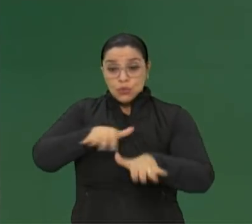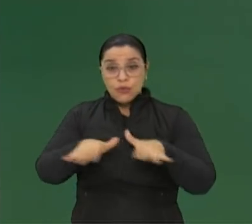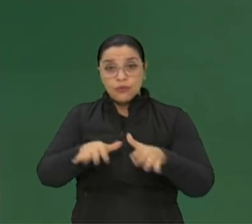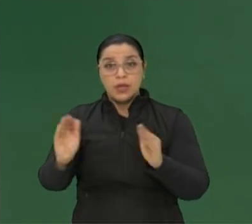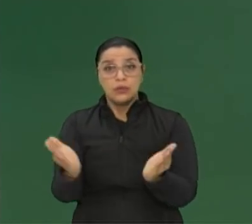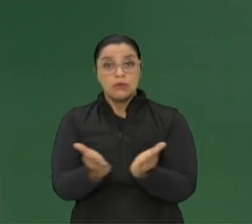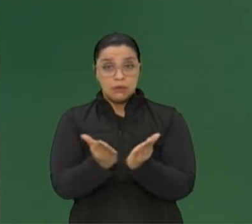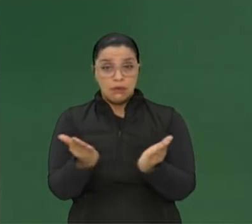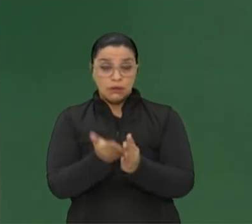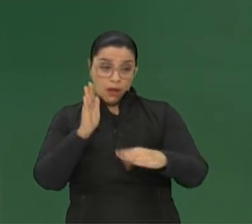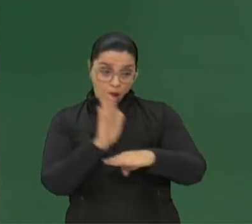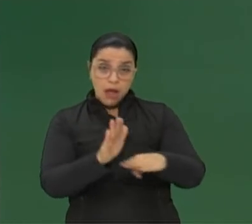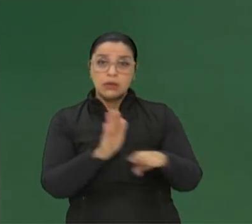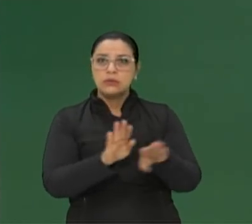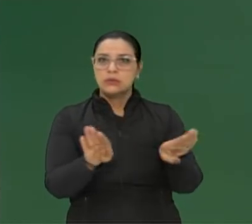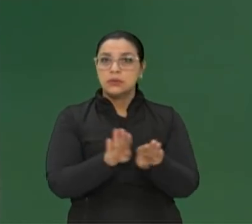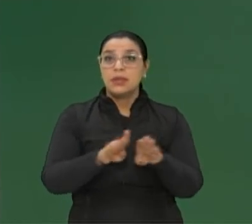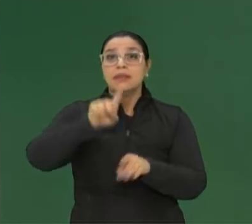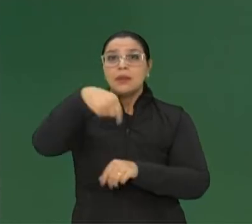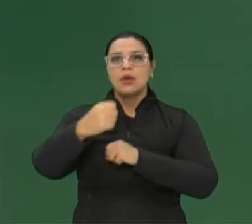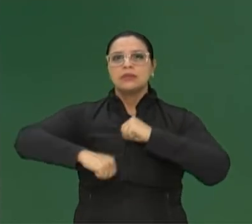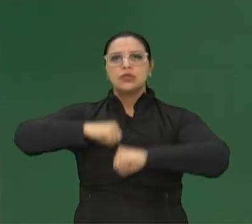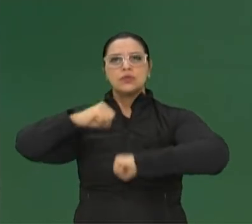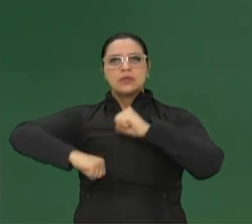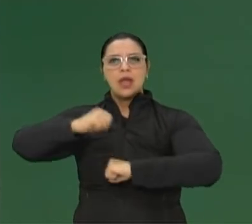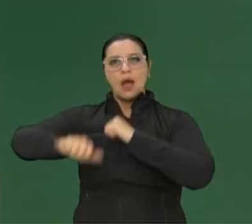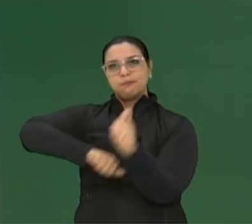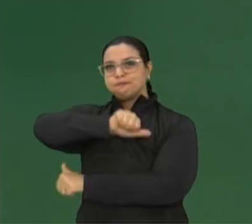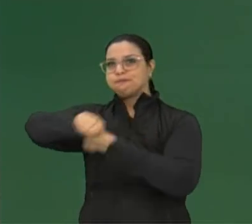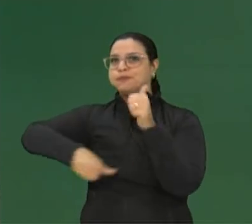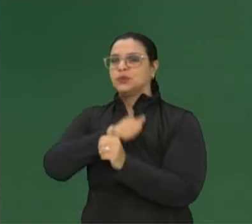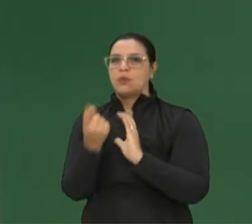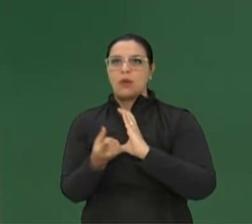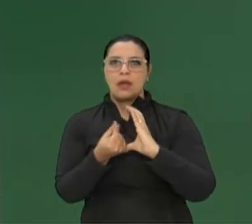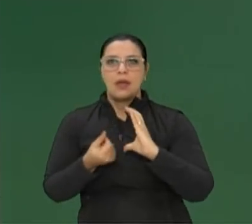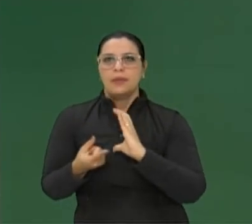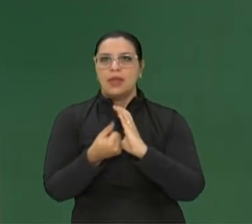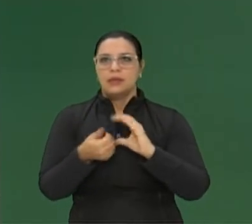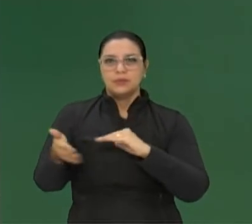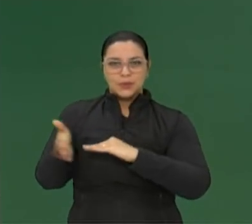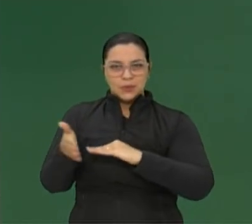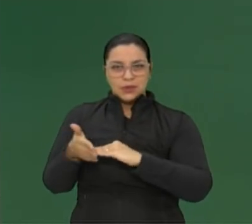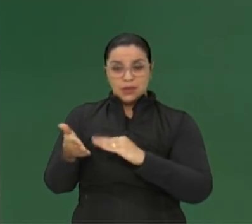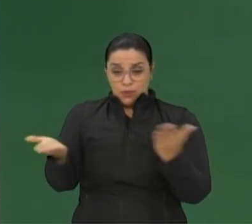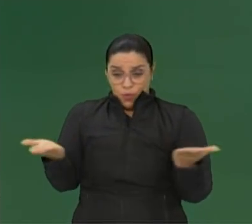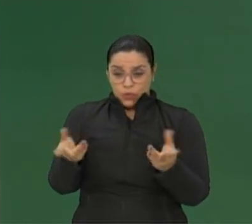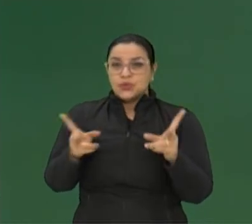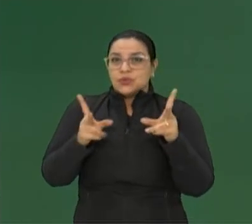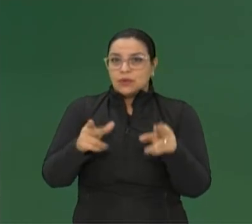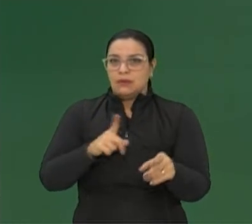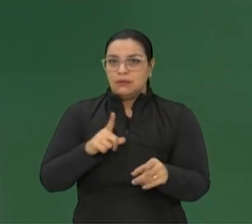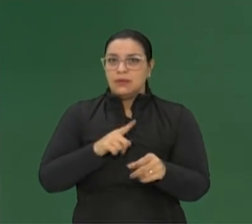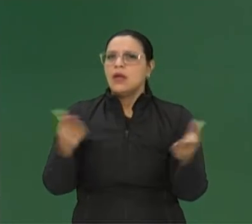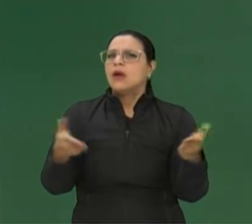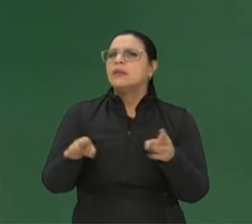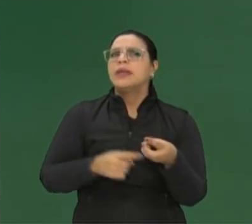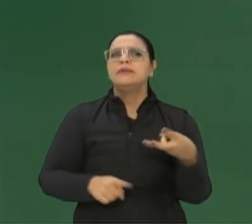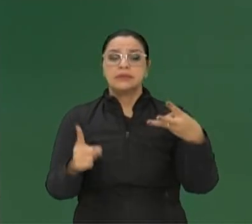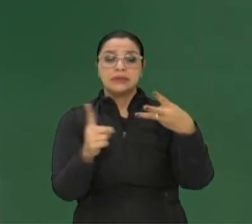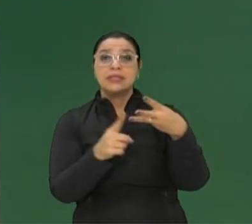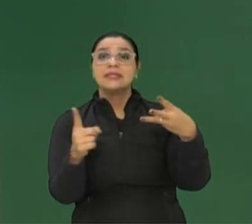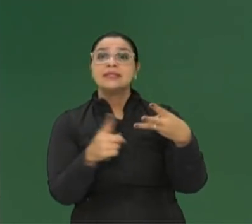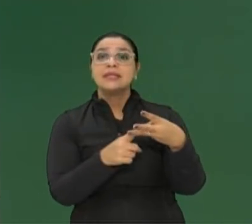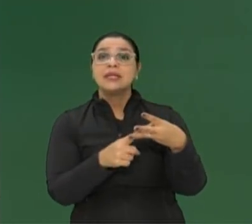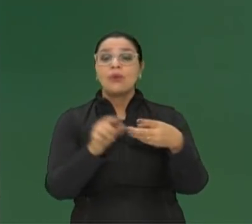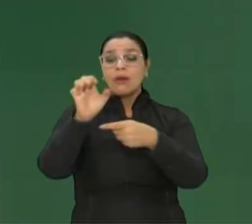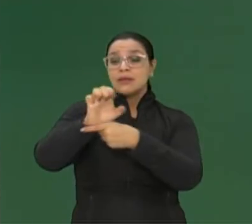na frente você ter, depois da Revolução Industrial, o capitalismo moderno, né, e como nós temos hoje em dia, tá? Terceiro ponto, formação dos estados